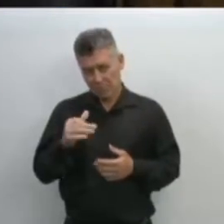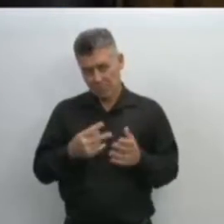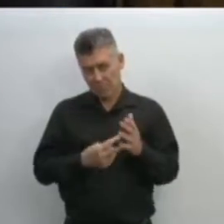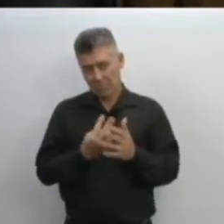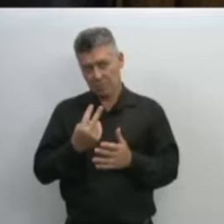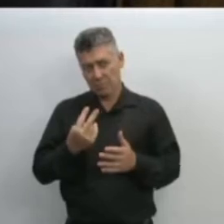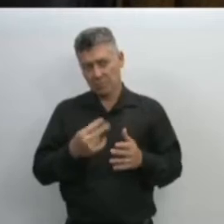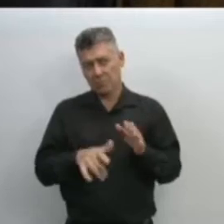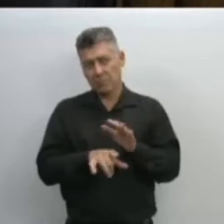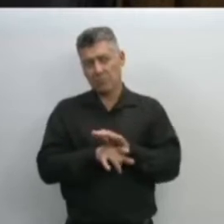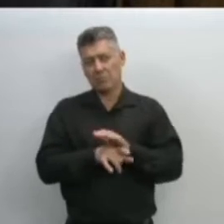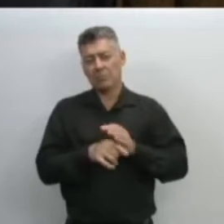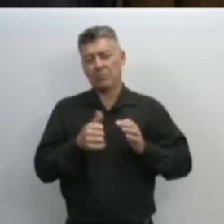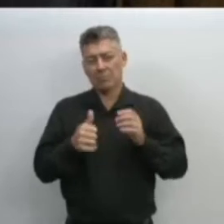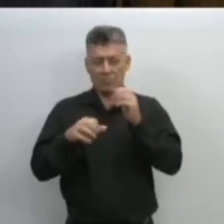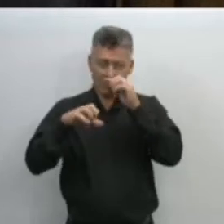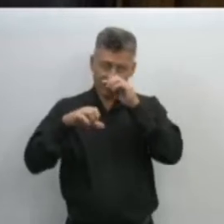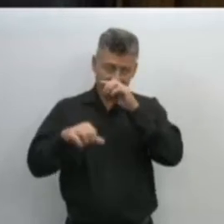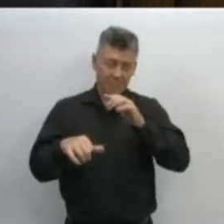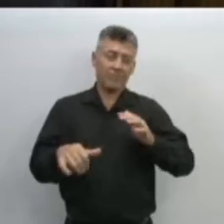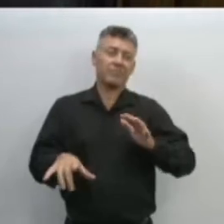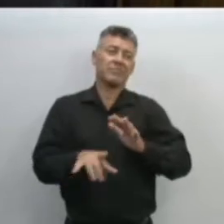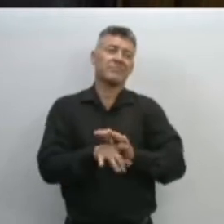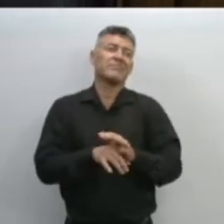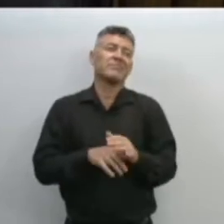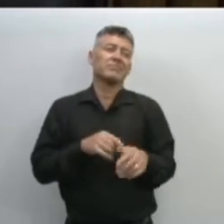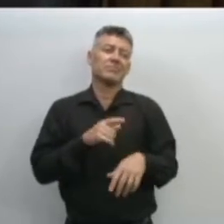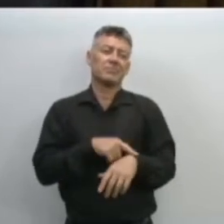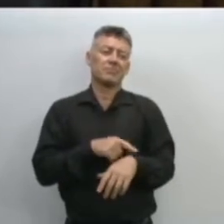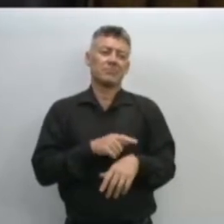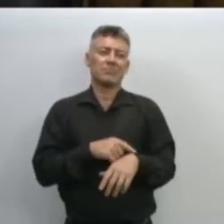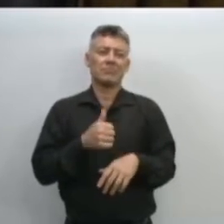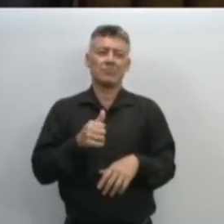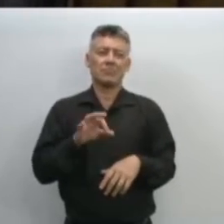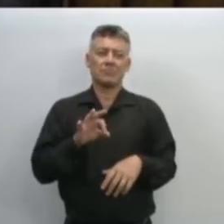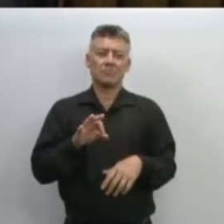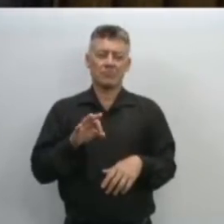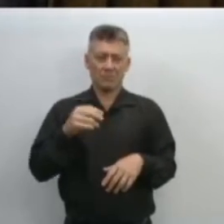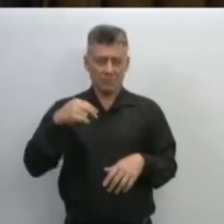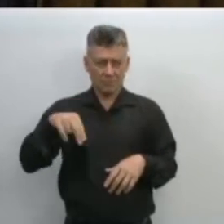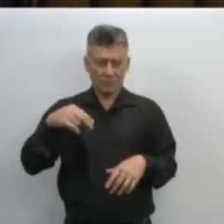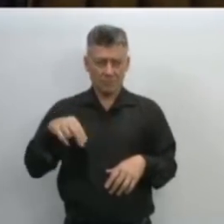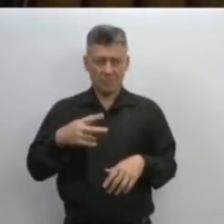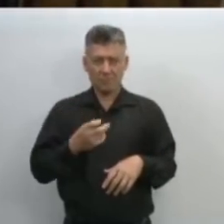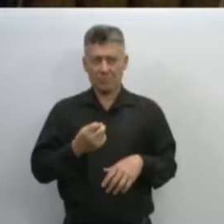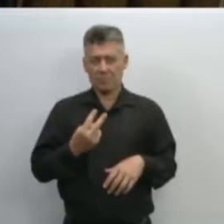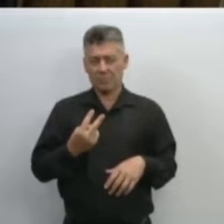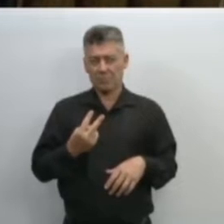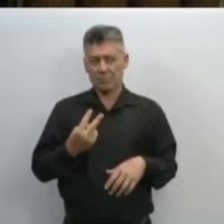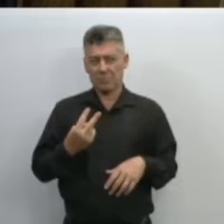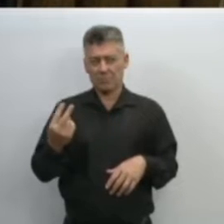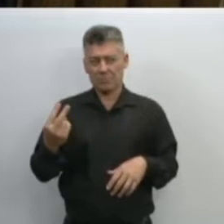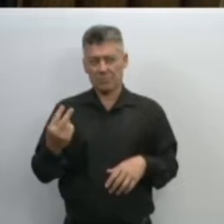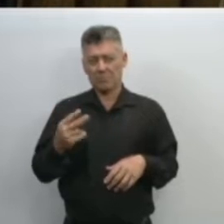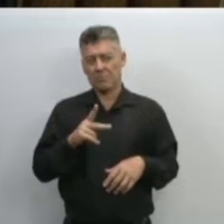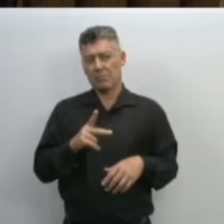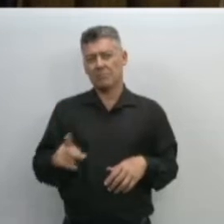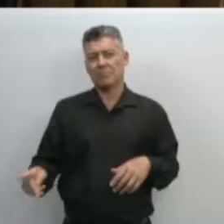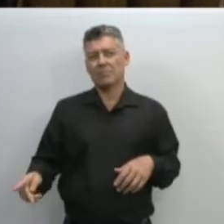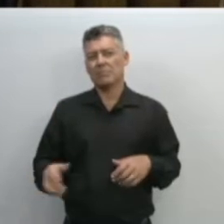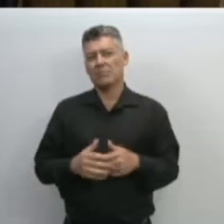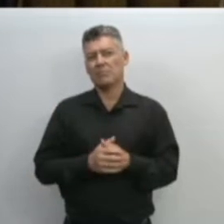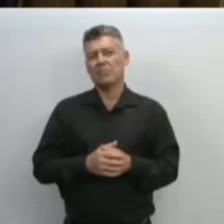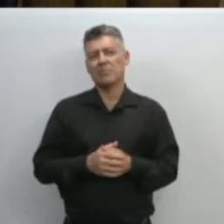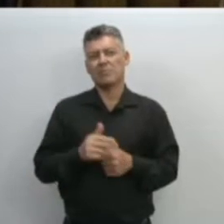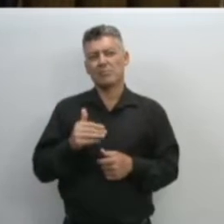sessão legislativa da 19ª legislatura, realizada 10 de novembro de 2022. Presidente, excelentíssima senhora